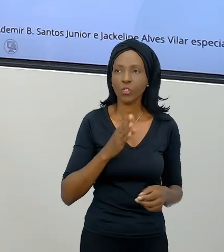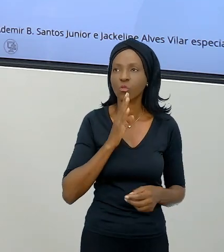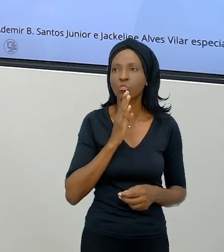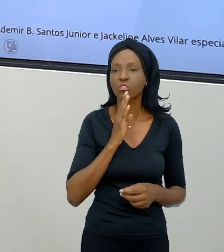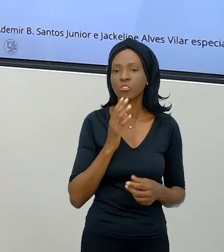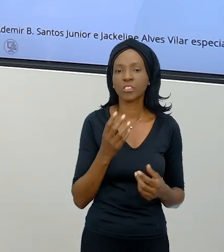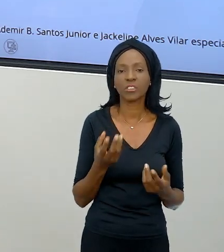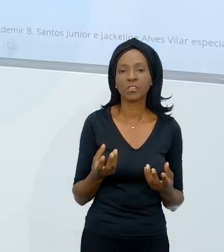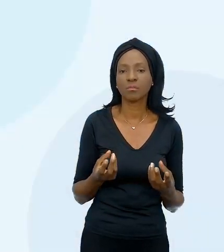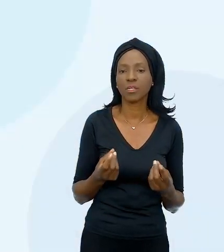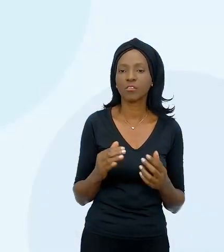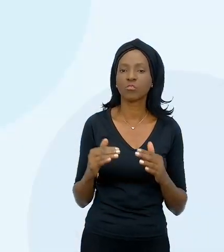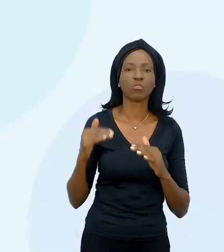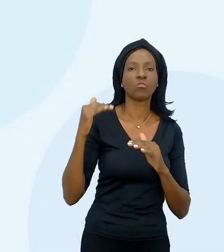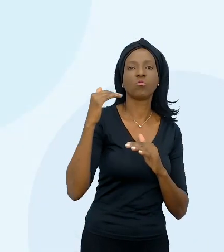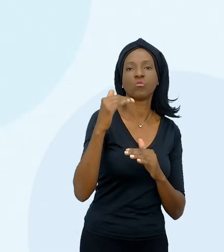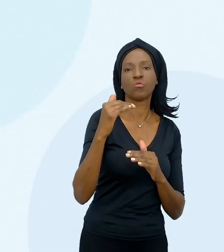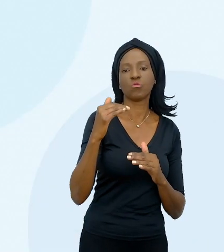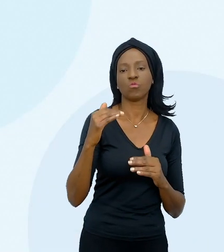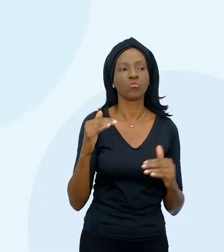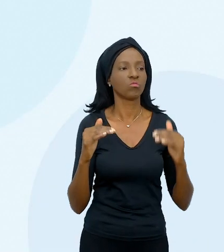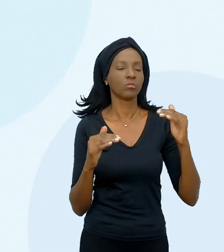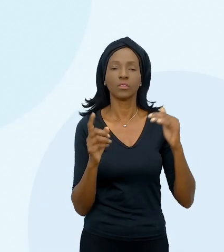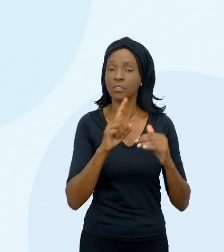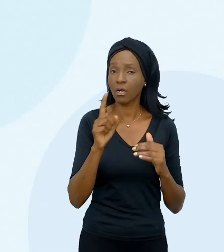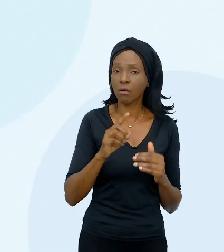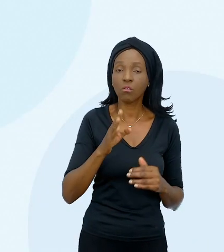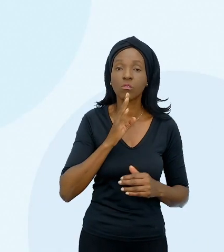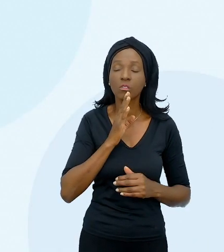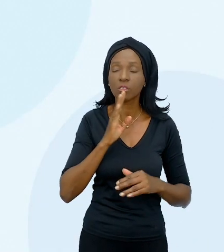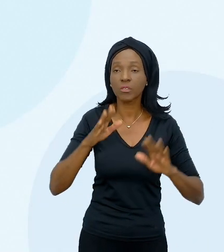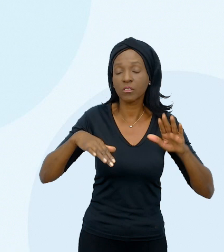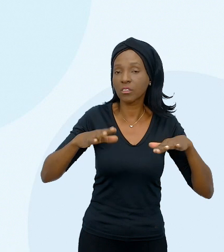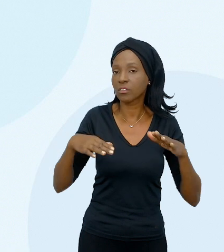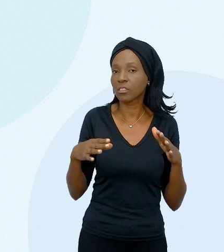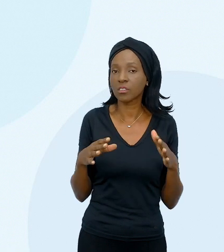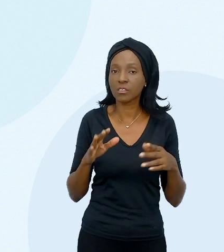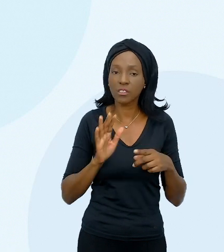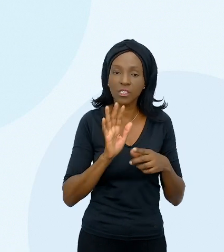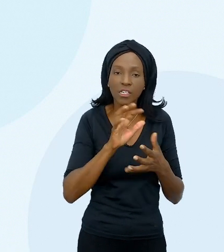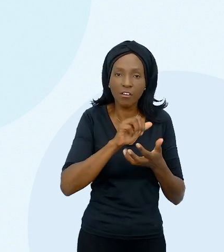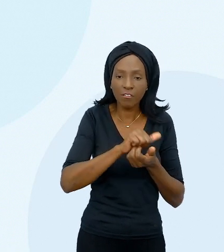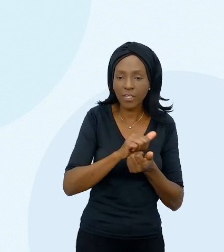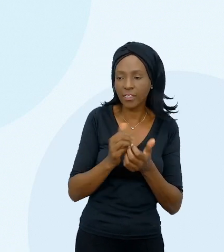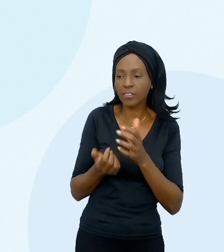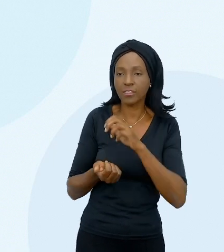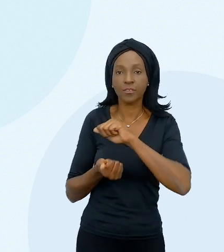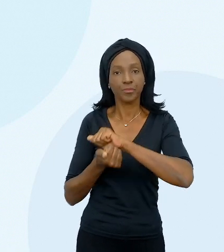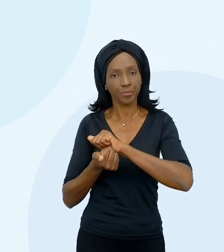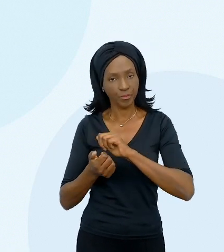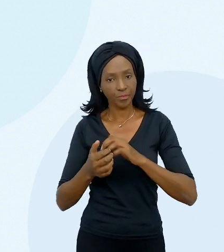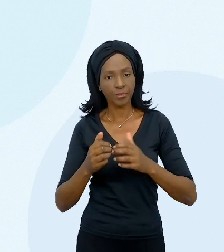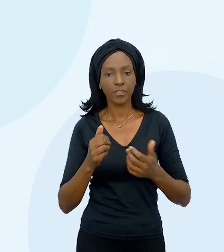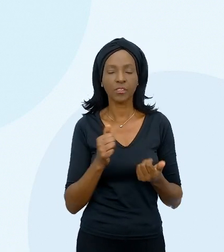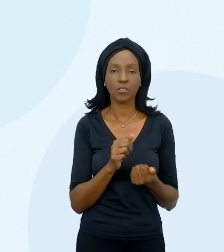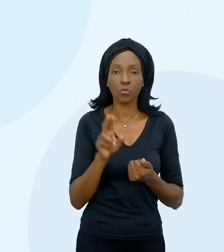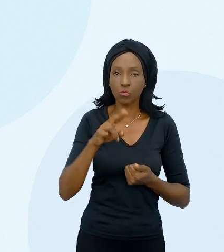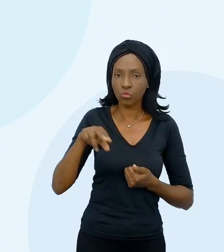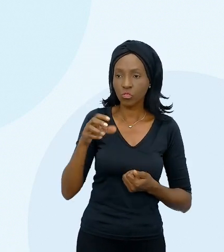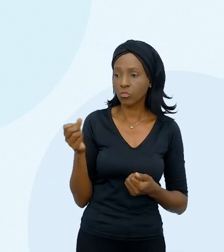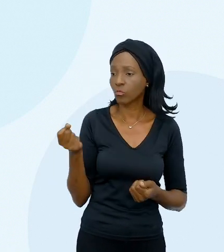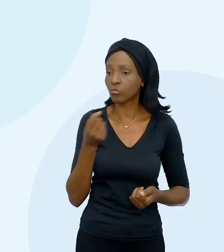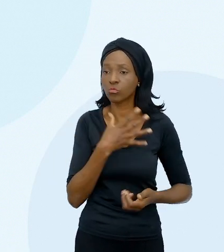que ele se sobrepõe ao outro, mas é um conhecimento, às vezes, que ele se ajusta para um outro conhecimento